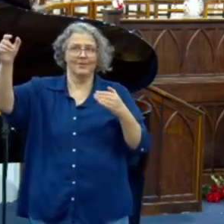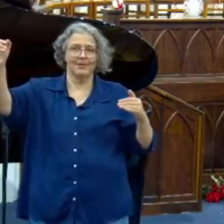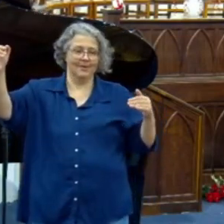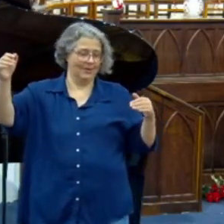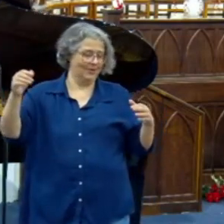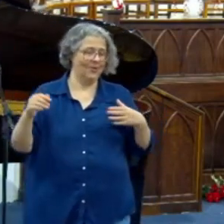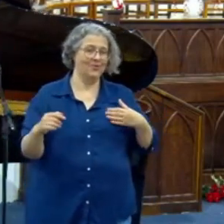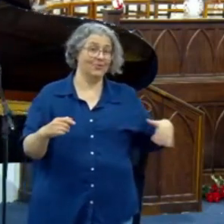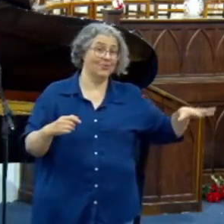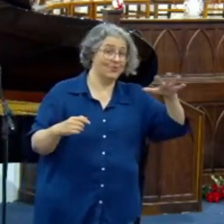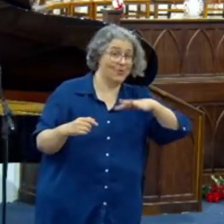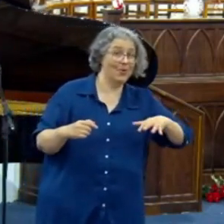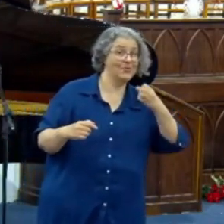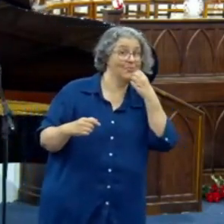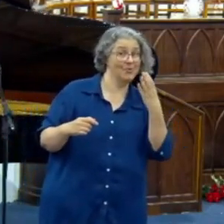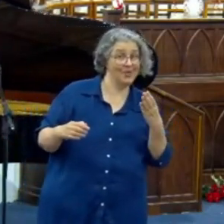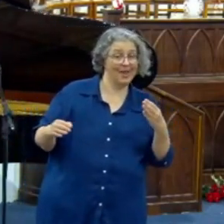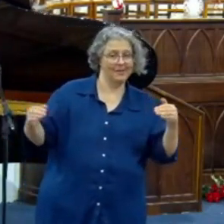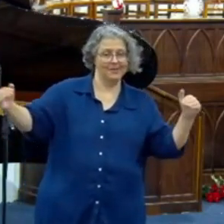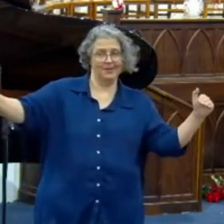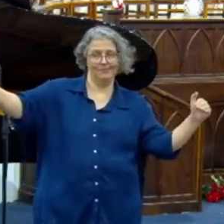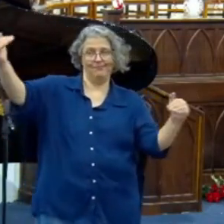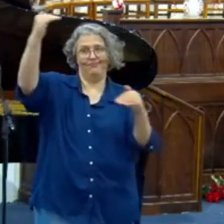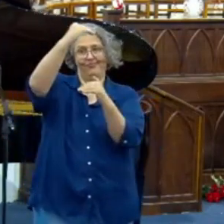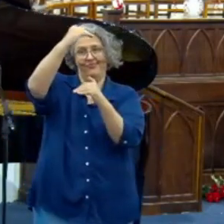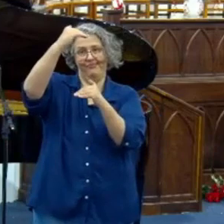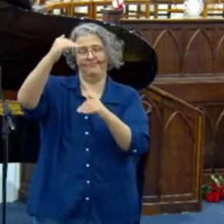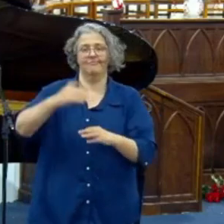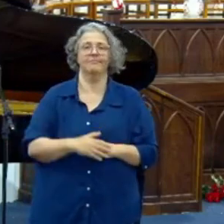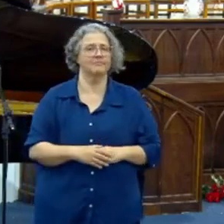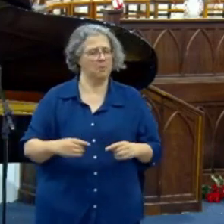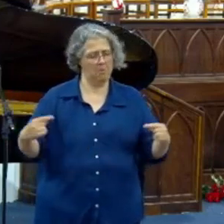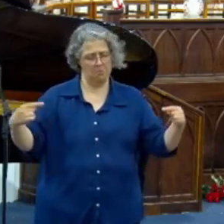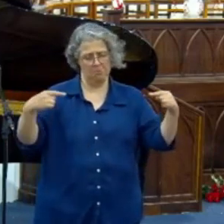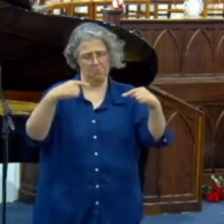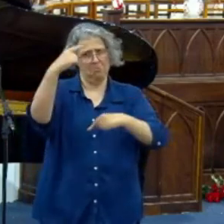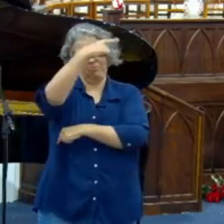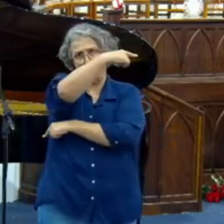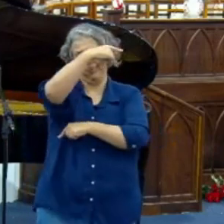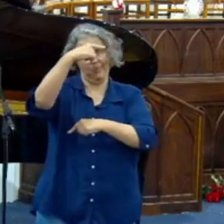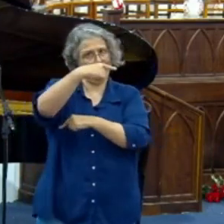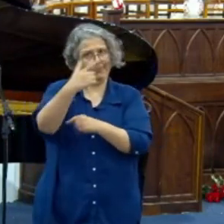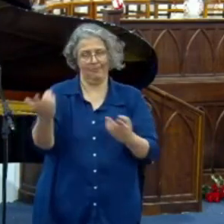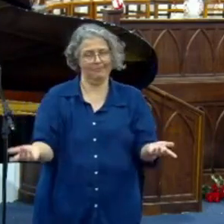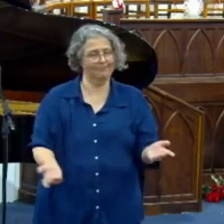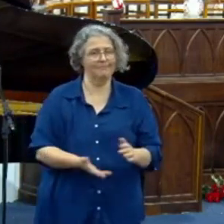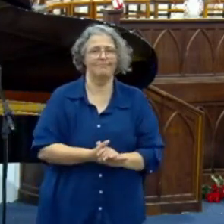nosso. É um outro tipo de bondade. Como alguns teólogos tratam essa questão da bondade de Deus? Olham o